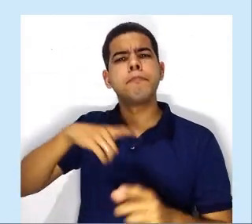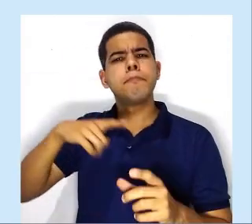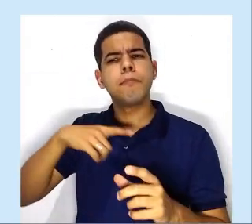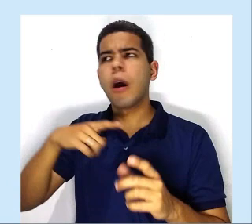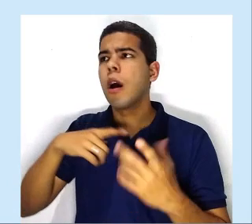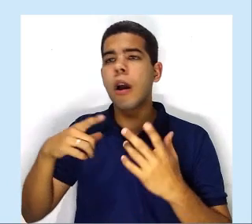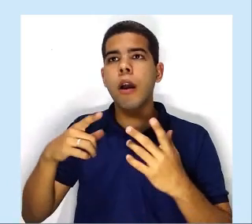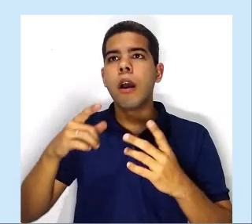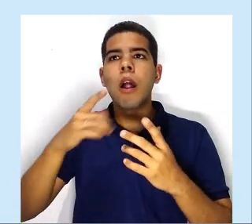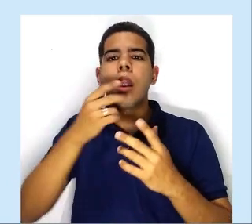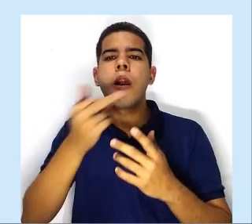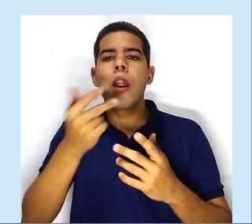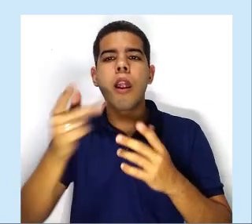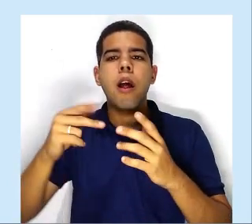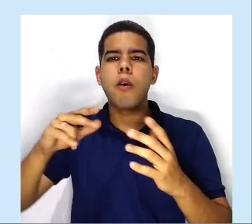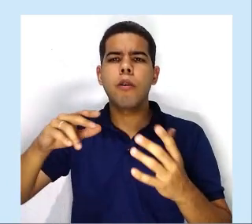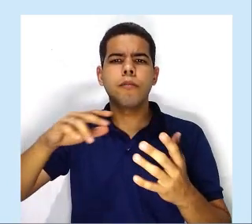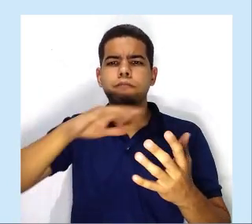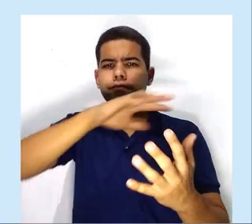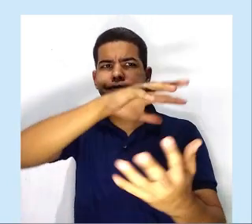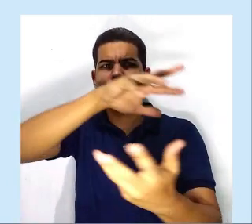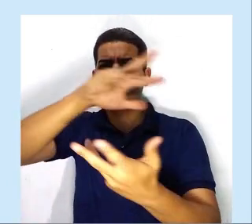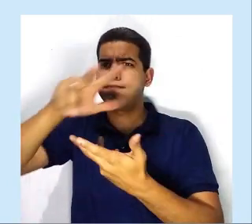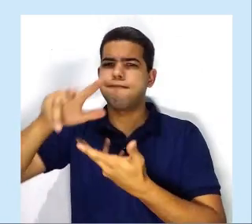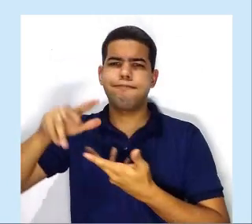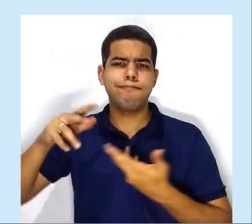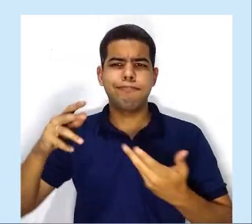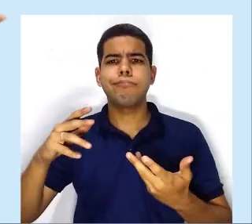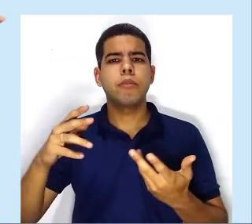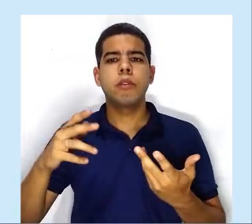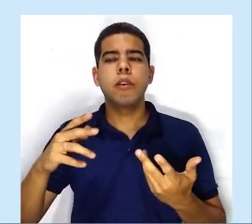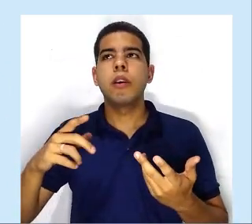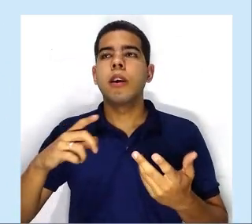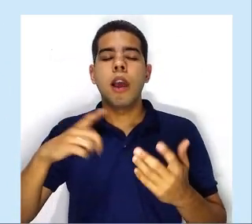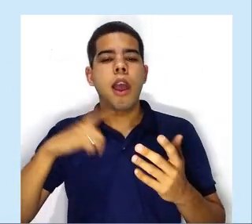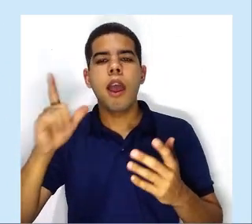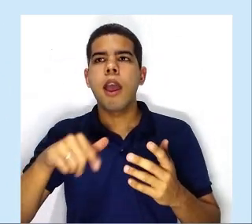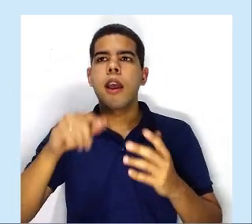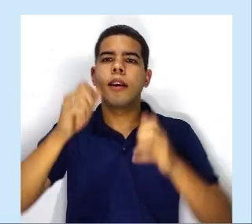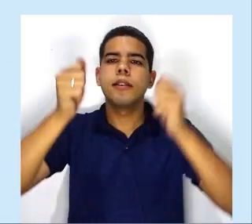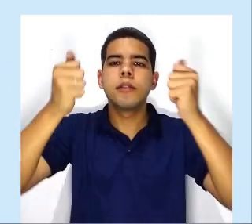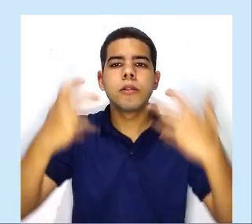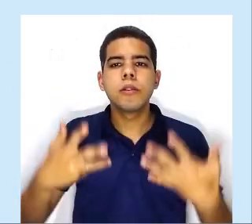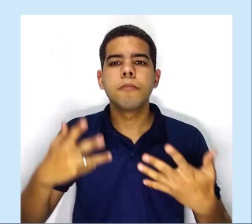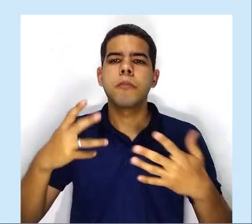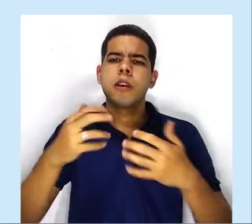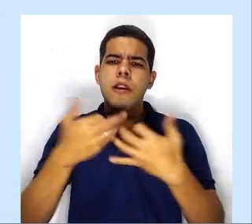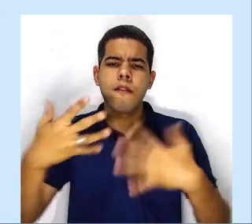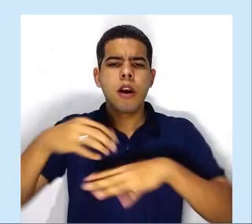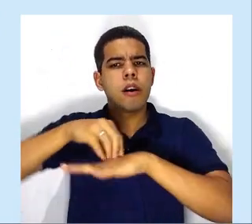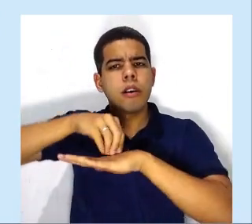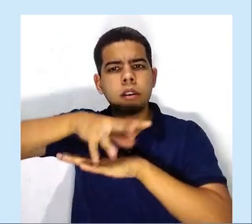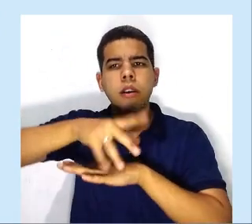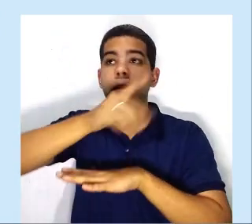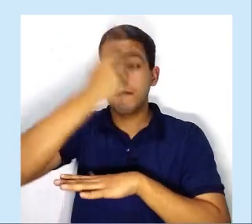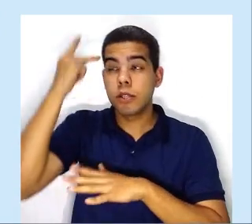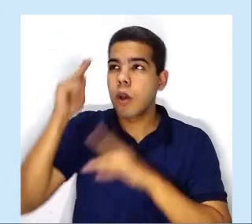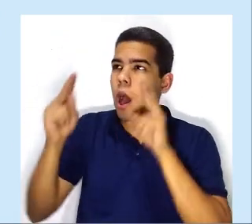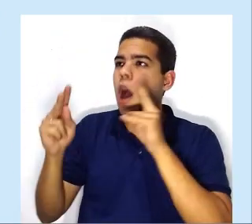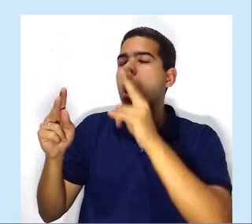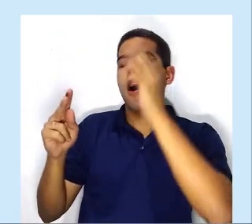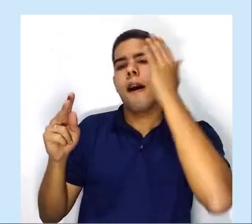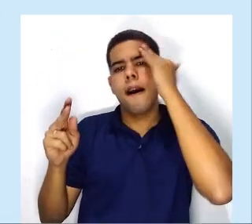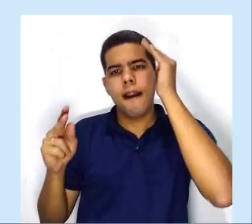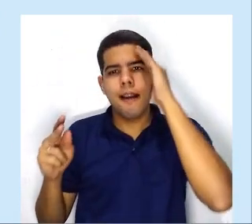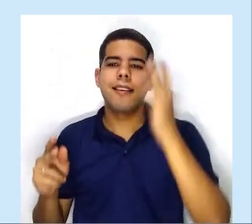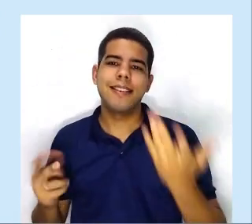linguagem universal, uma forma de apresentação de dados para descrever informações e fornecer uma impressão mais rápida